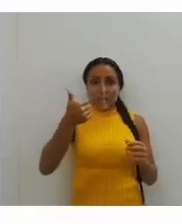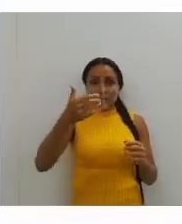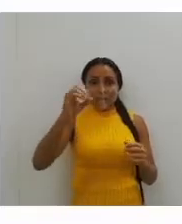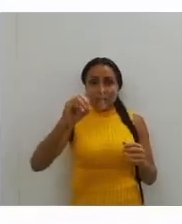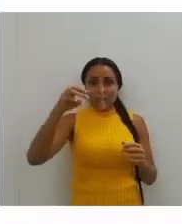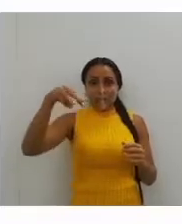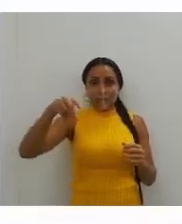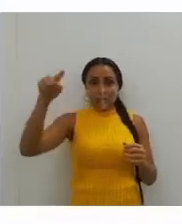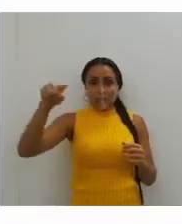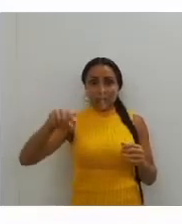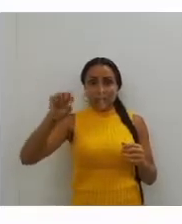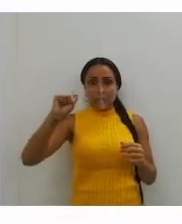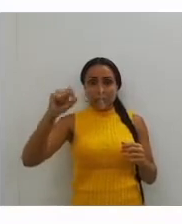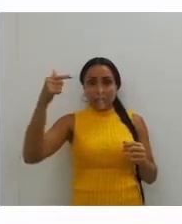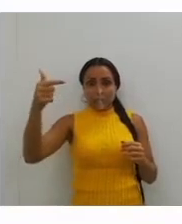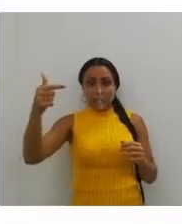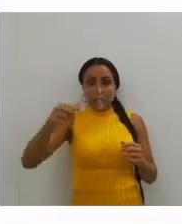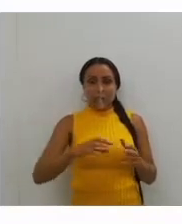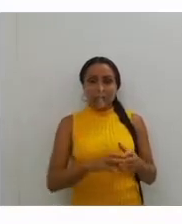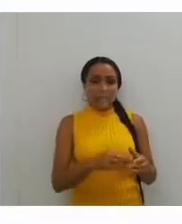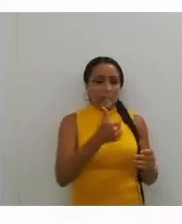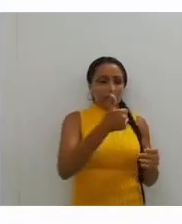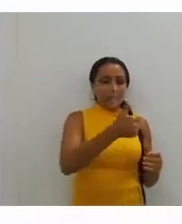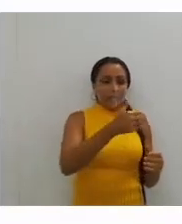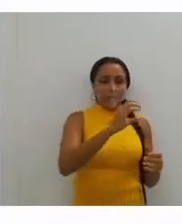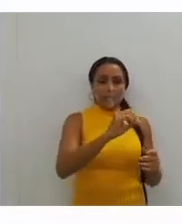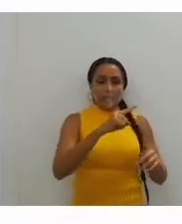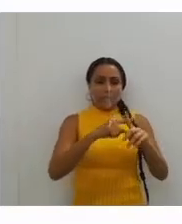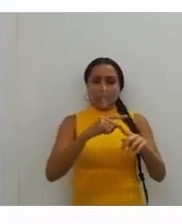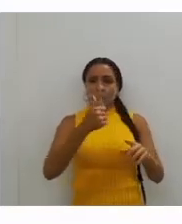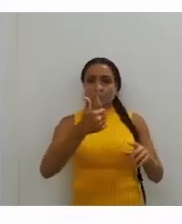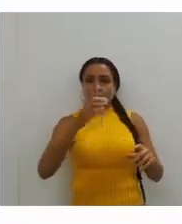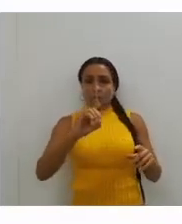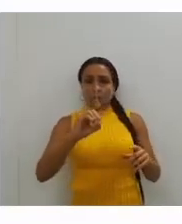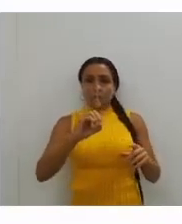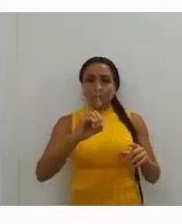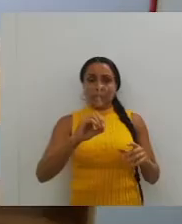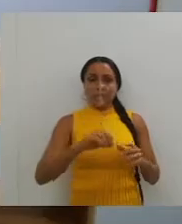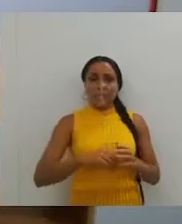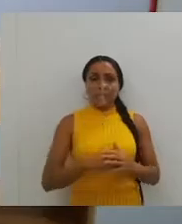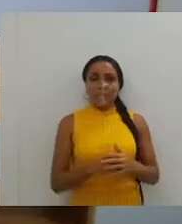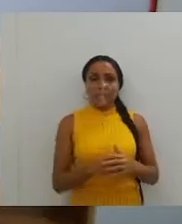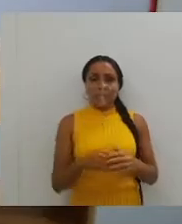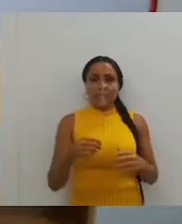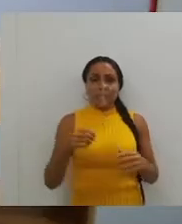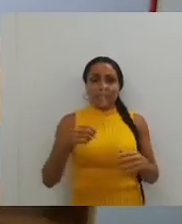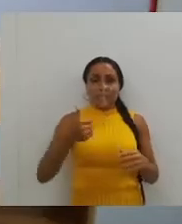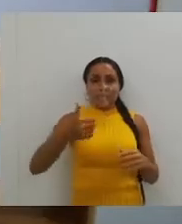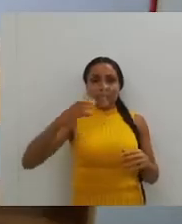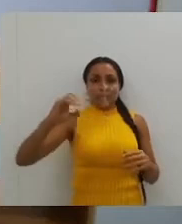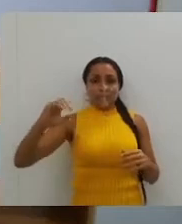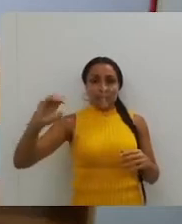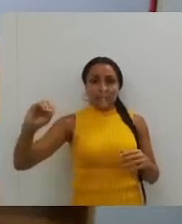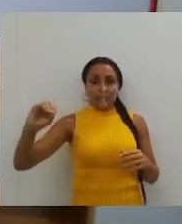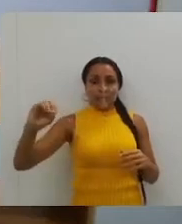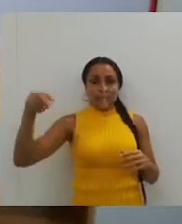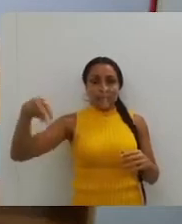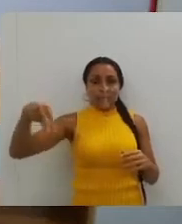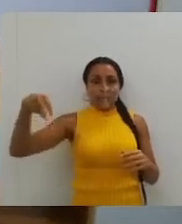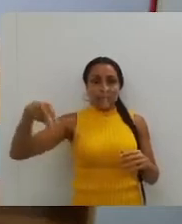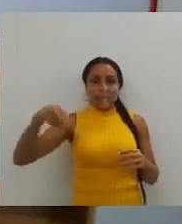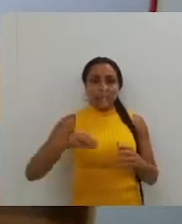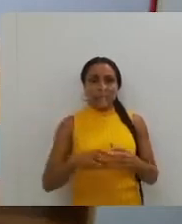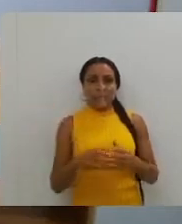fica 10 vezes 10, então o peso vai dar 100 newtons. Agora, vezes